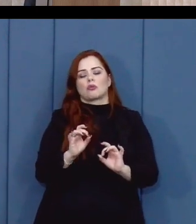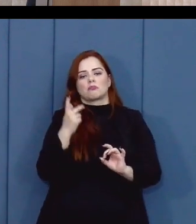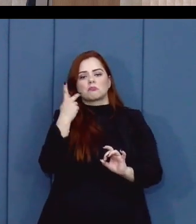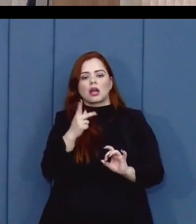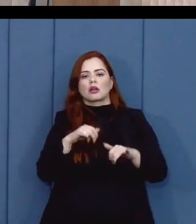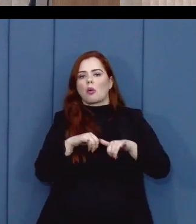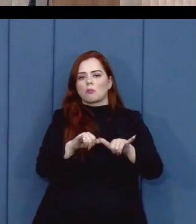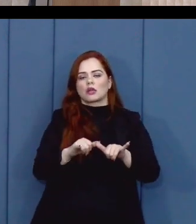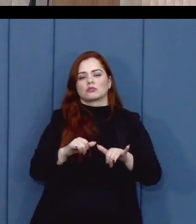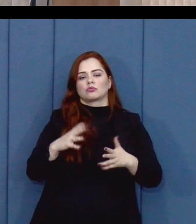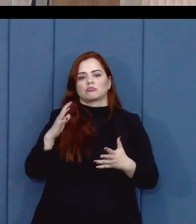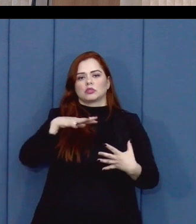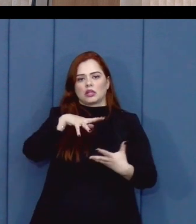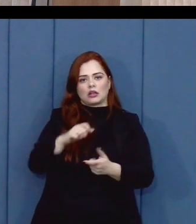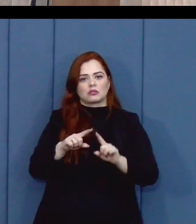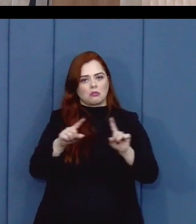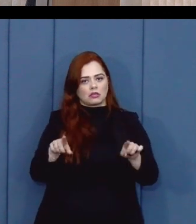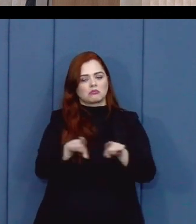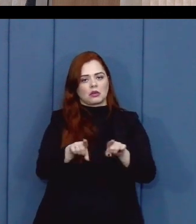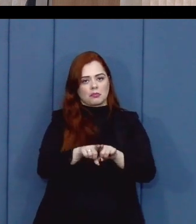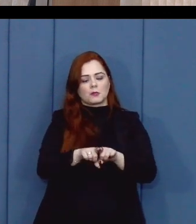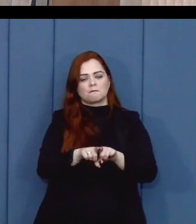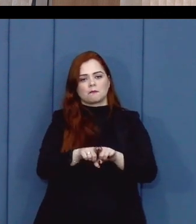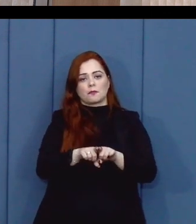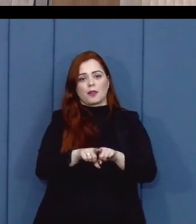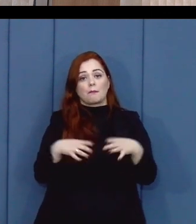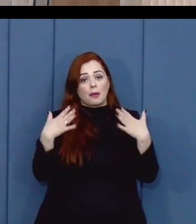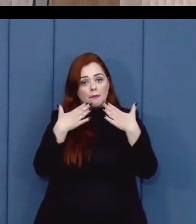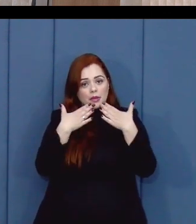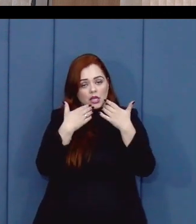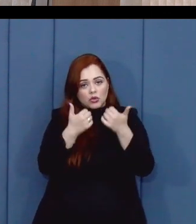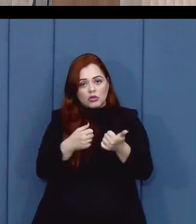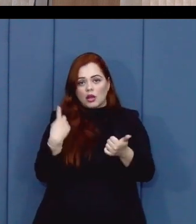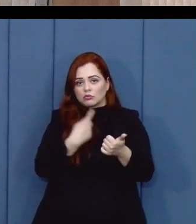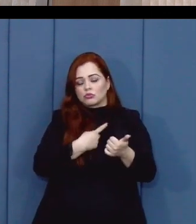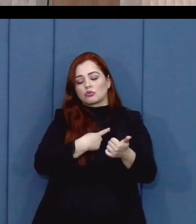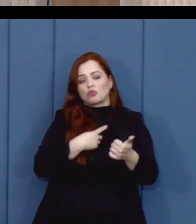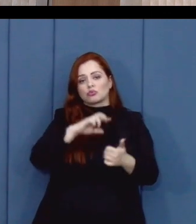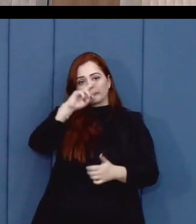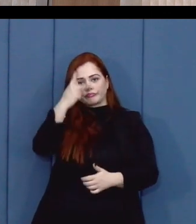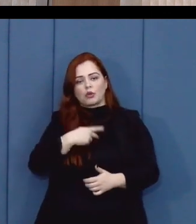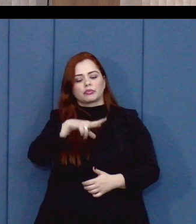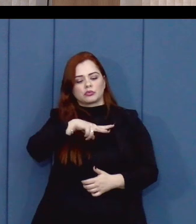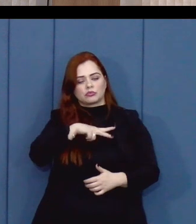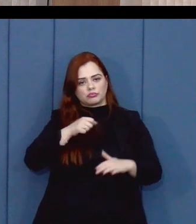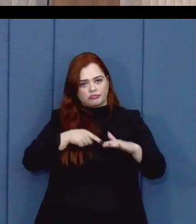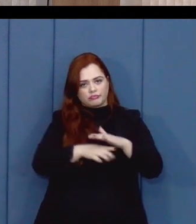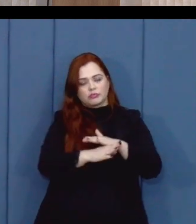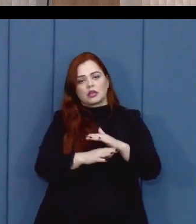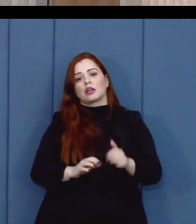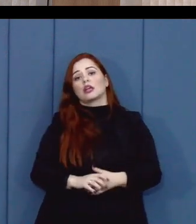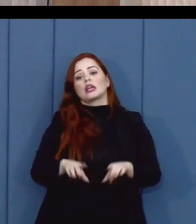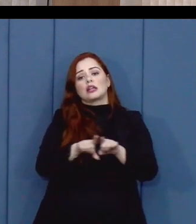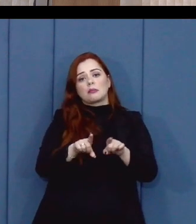do comércio internacional, mas principalmente para ele, mas também aprimorando o nosso próprio setor privado internamente aqui.